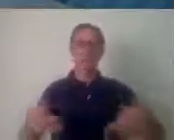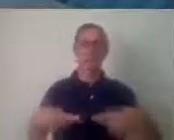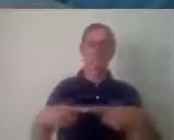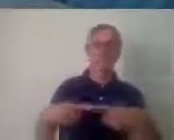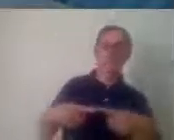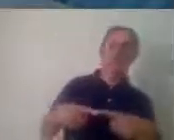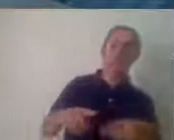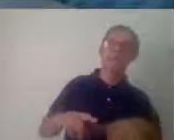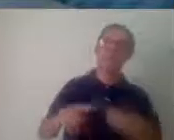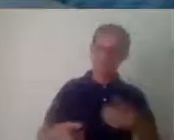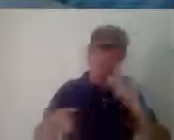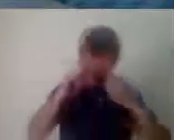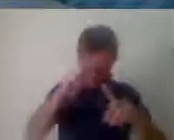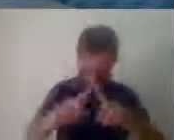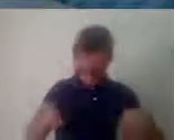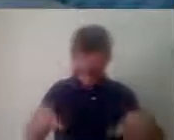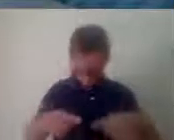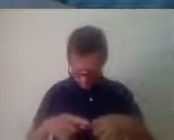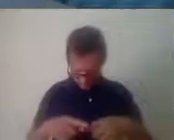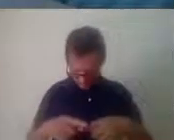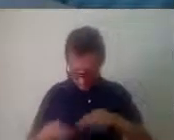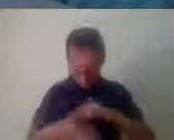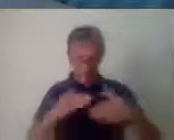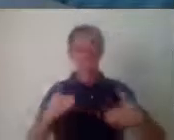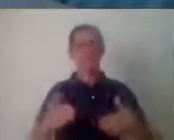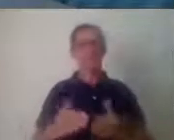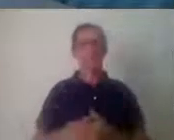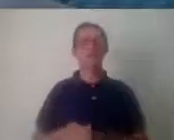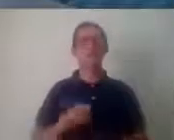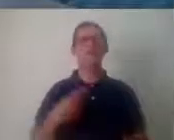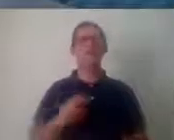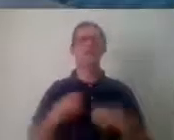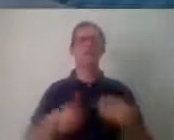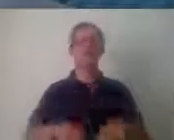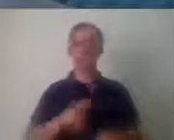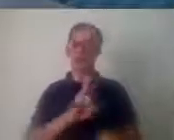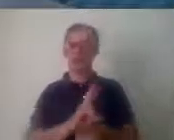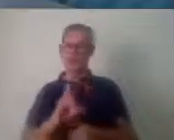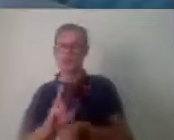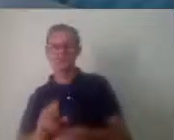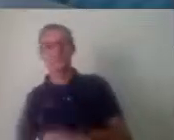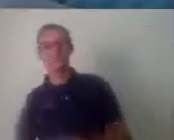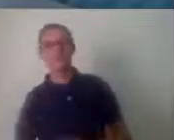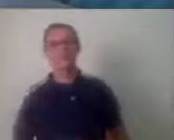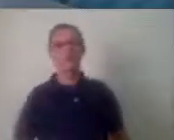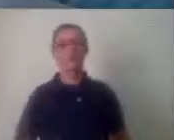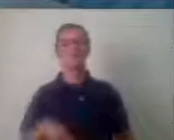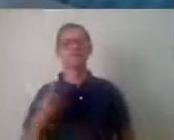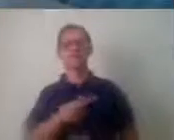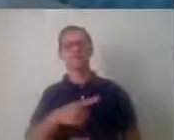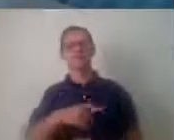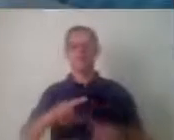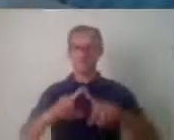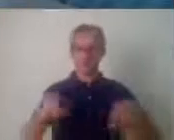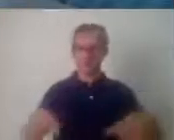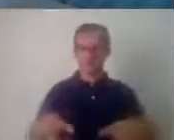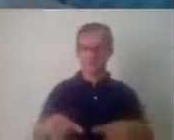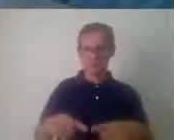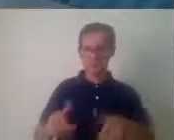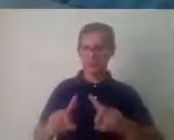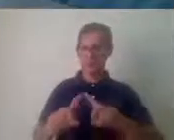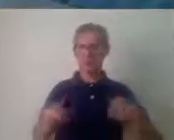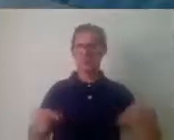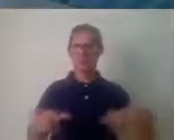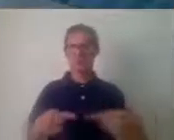E aí entra a ideia de regiões mais gerais. O que que a gente precisa tomar cuidado? Quando nós temos uma região retangular,